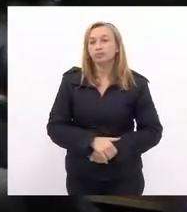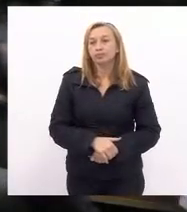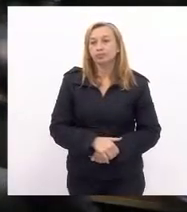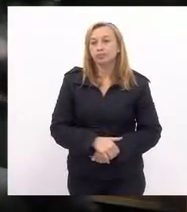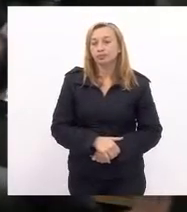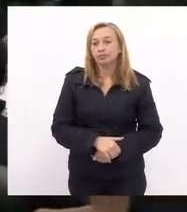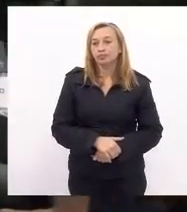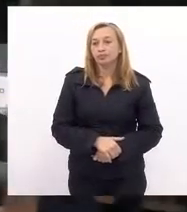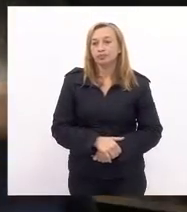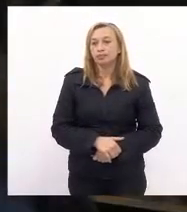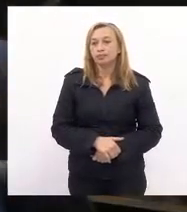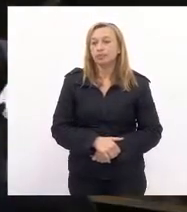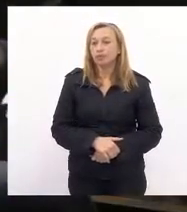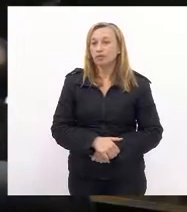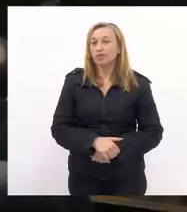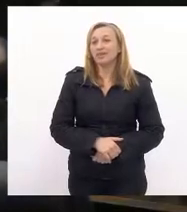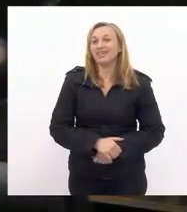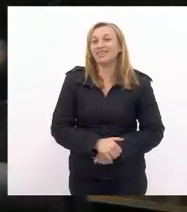Freitas.